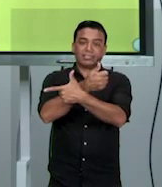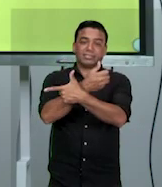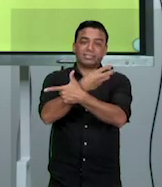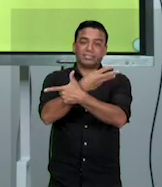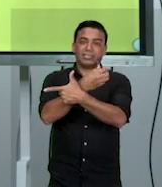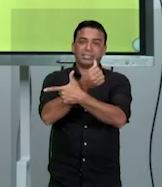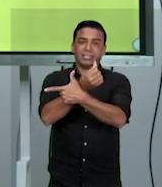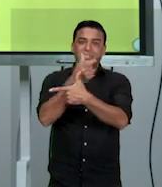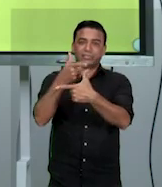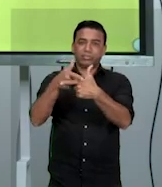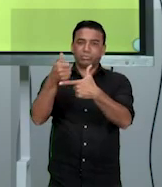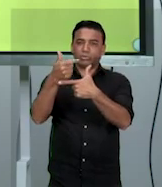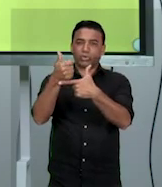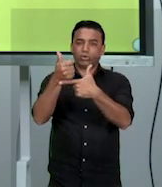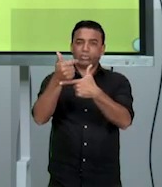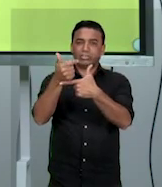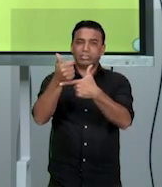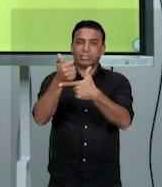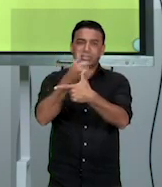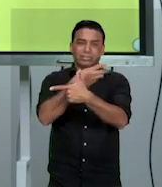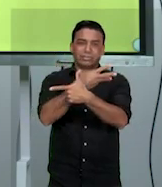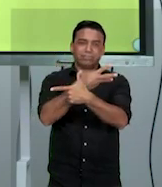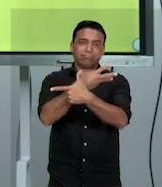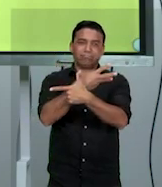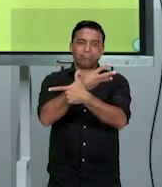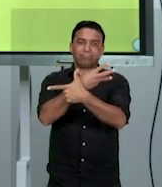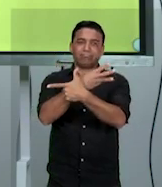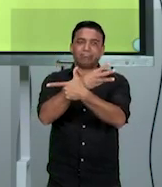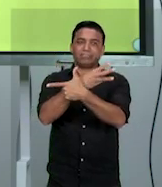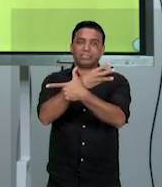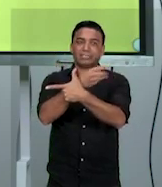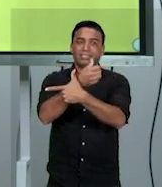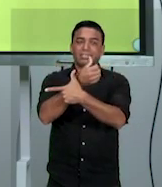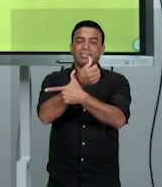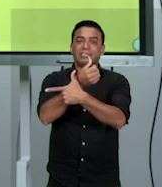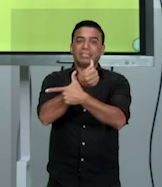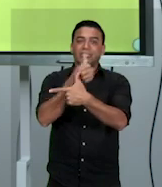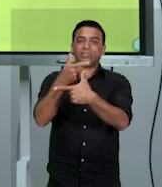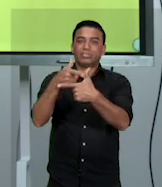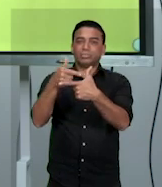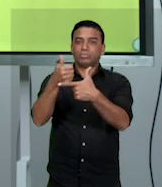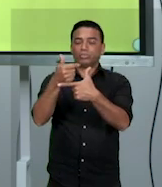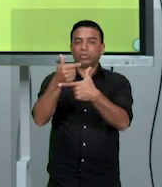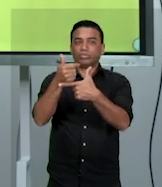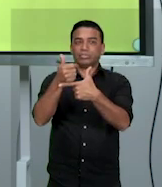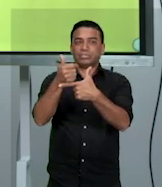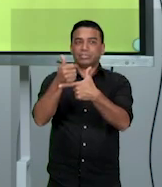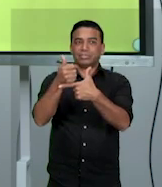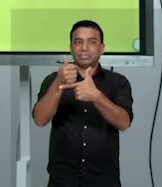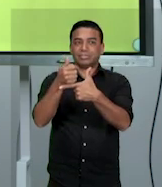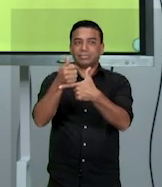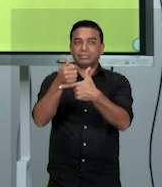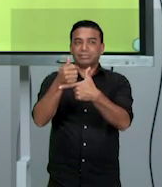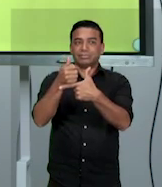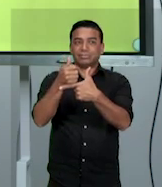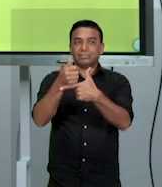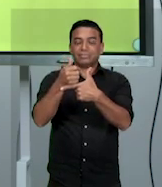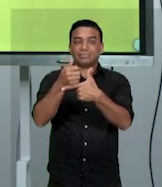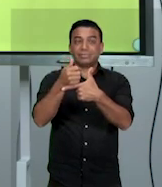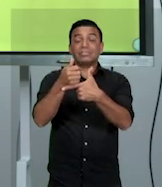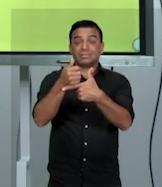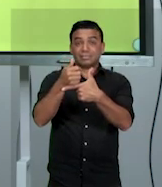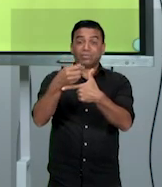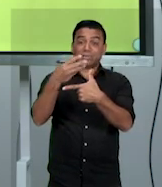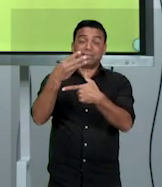eu tenho 36 dividido por 2 é igual a 3.